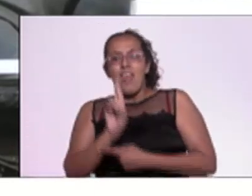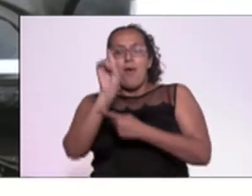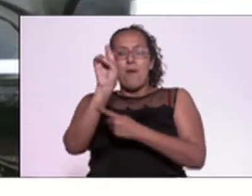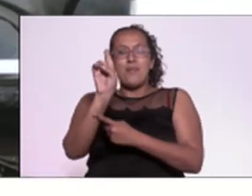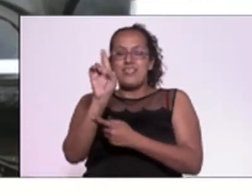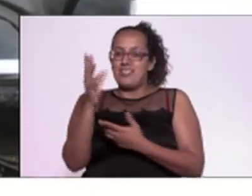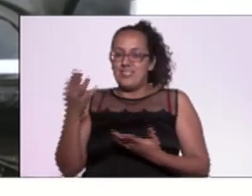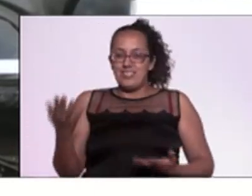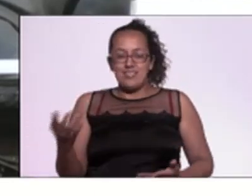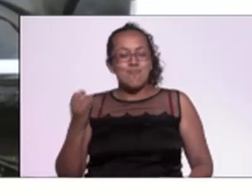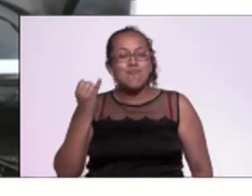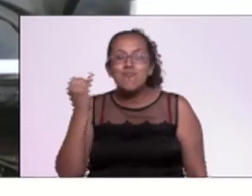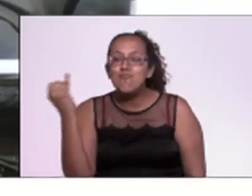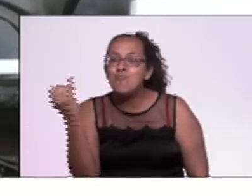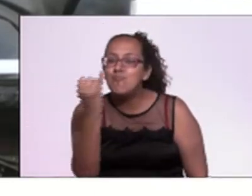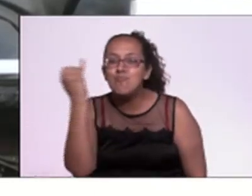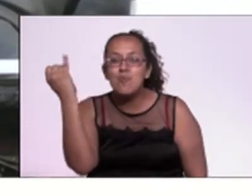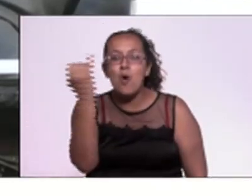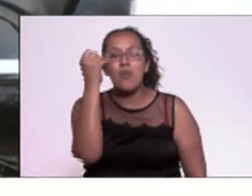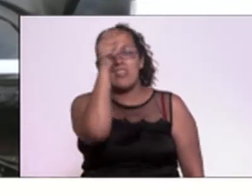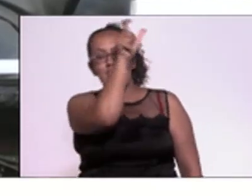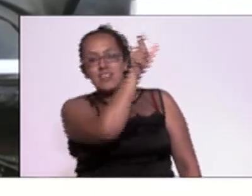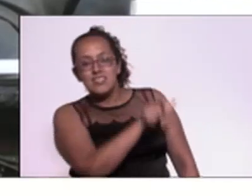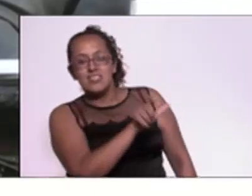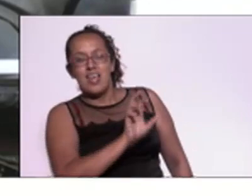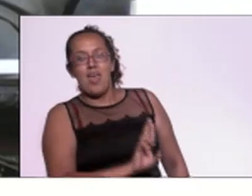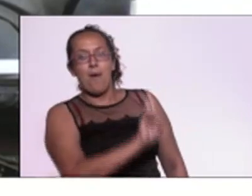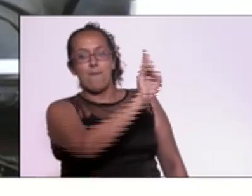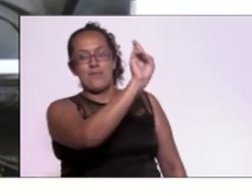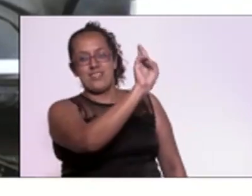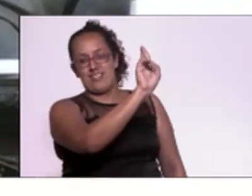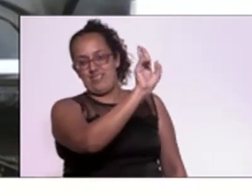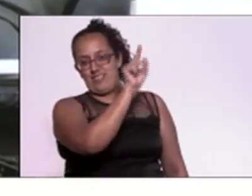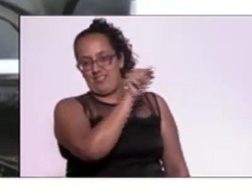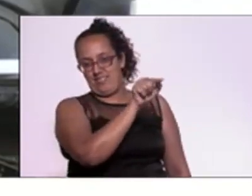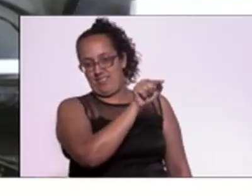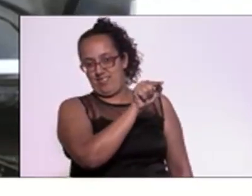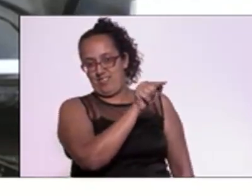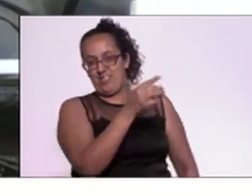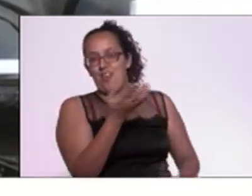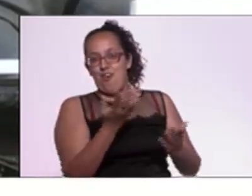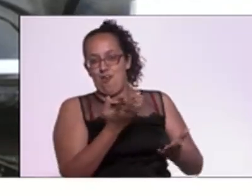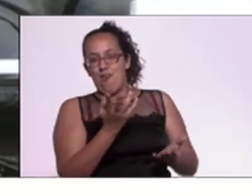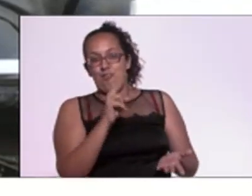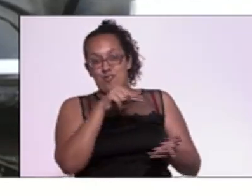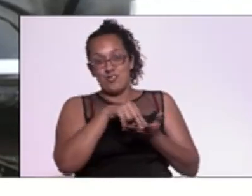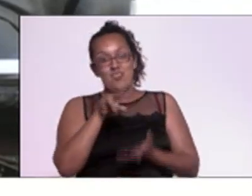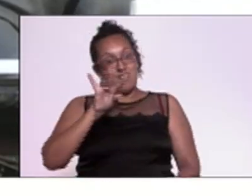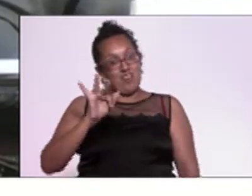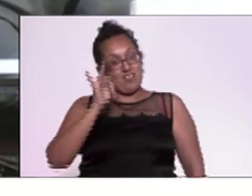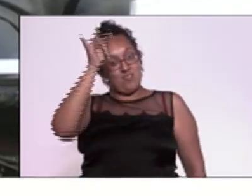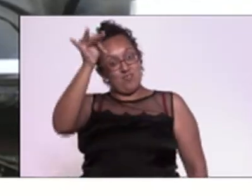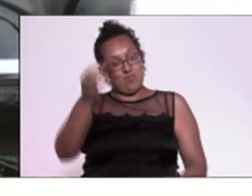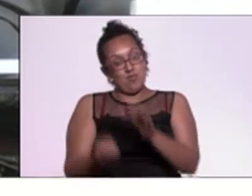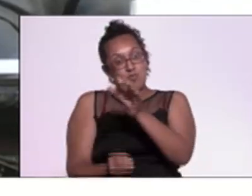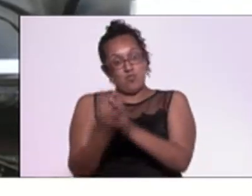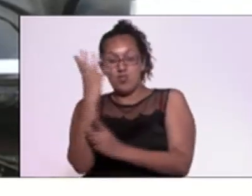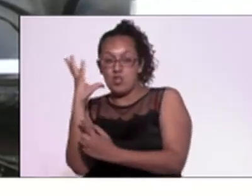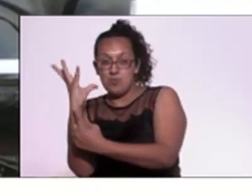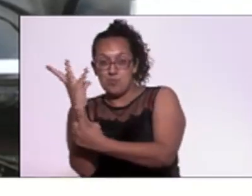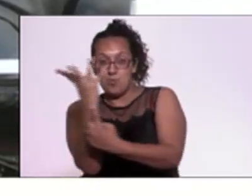que trabalha feito louco. Então, Adailton, querido, maior prazer, uma honra estar aqui recebendo esse